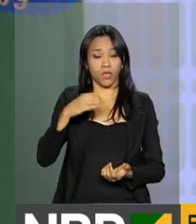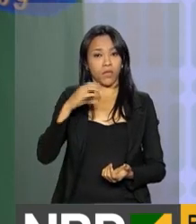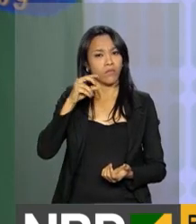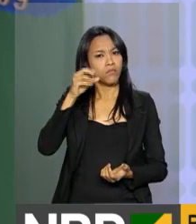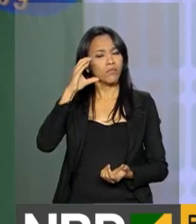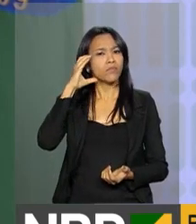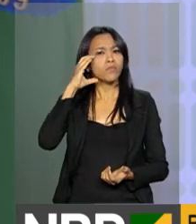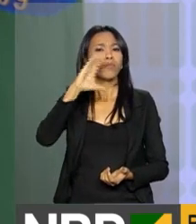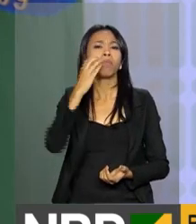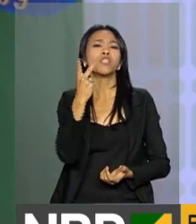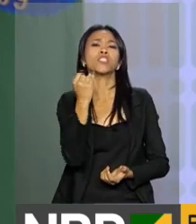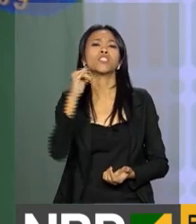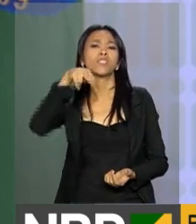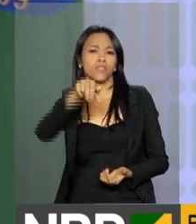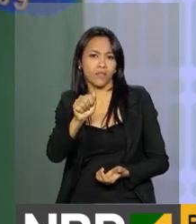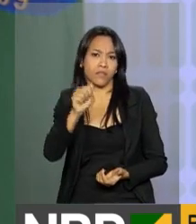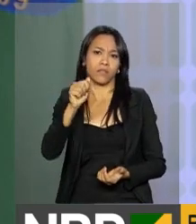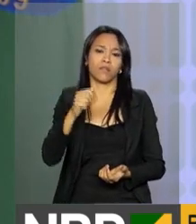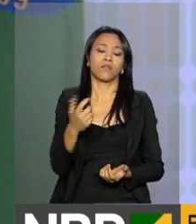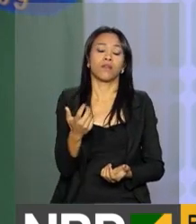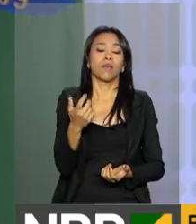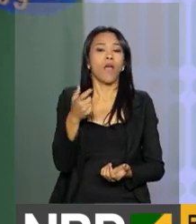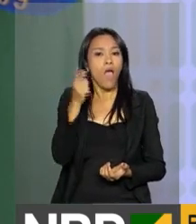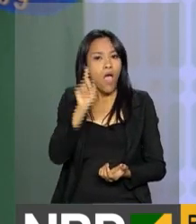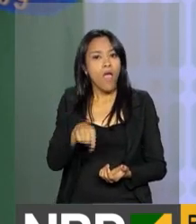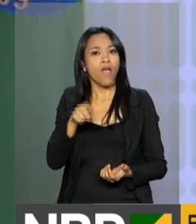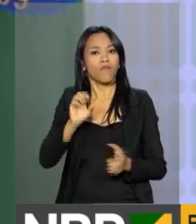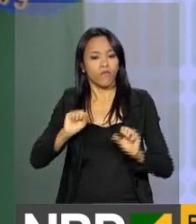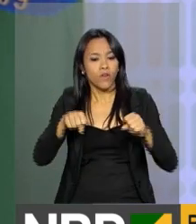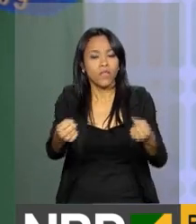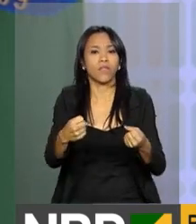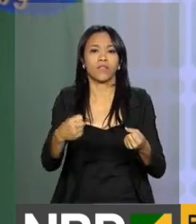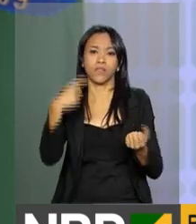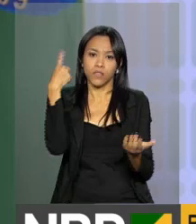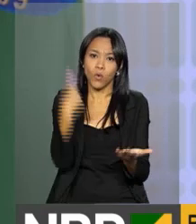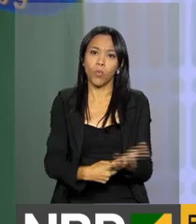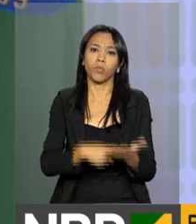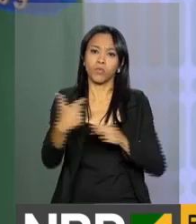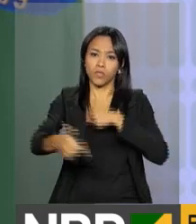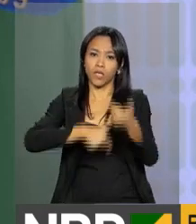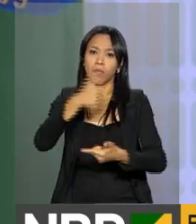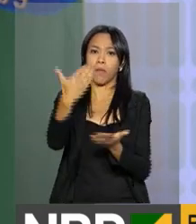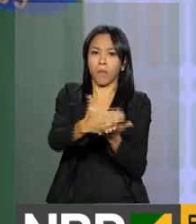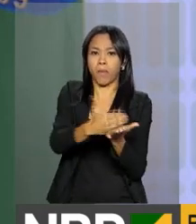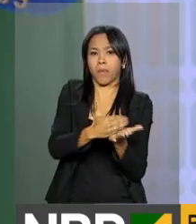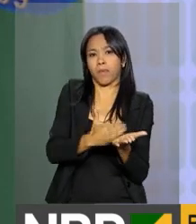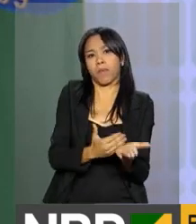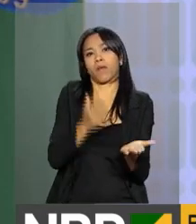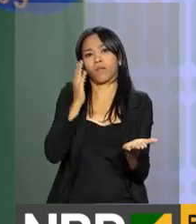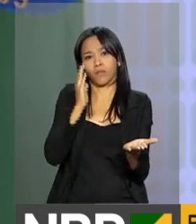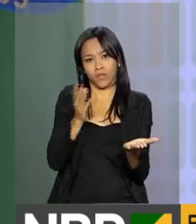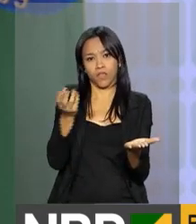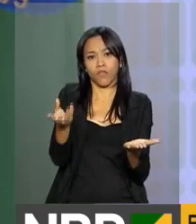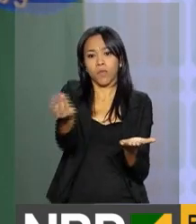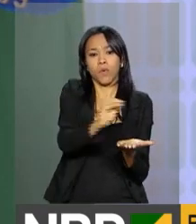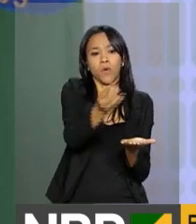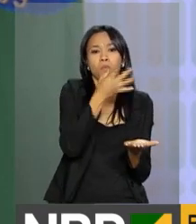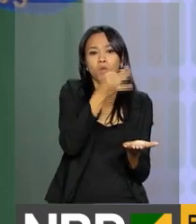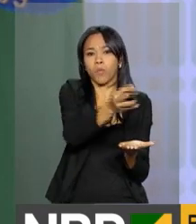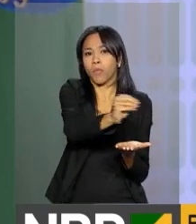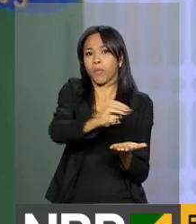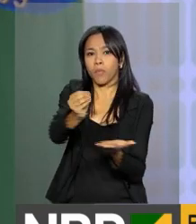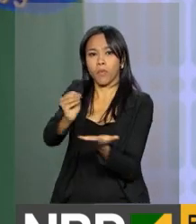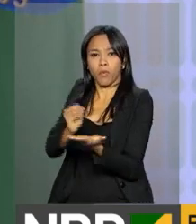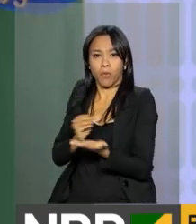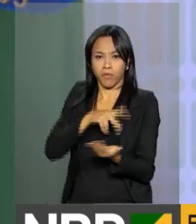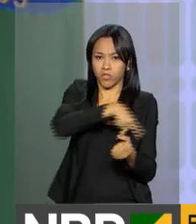o enaltecimento da Agenda 2030. Portanto, este Plano Nacional é iniciativa que